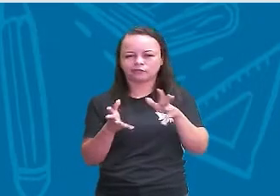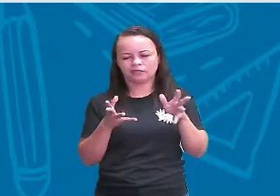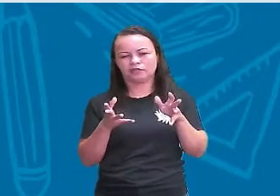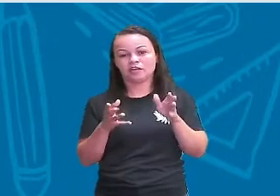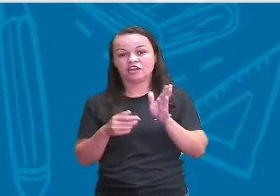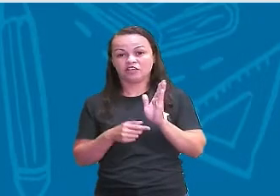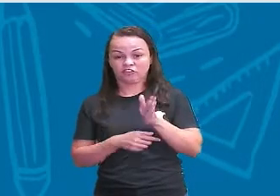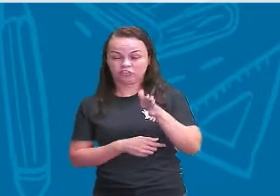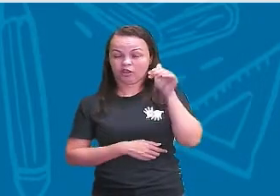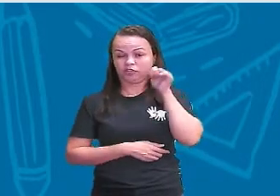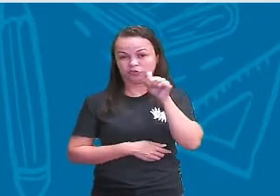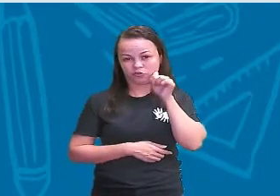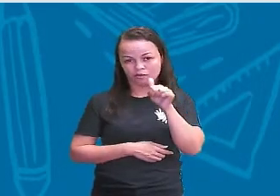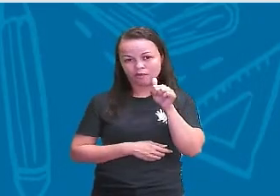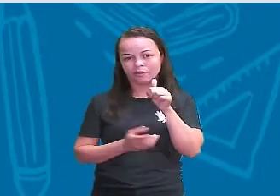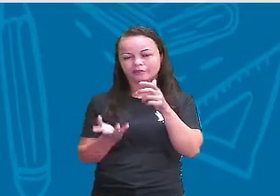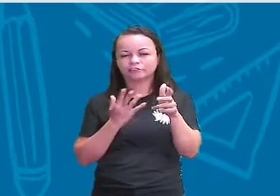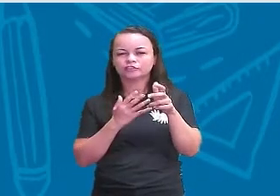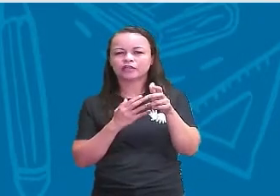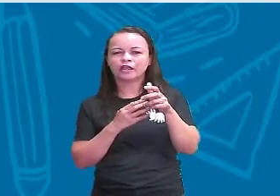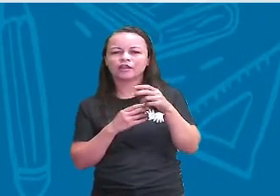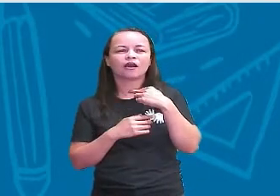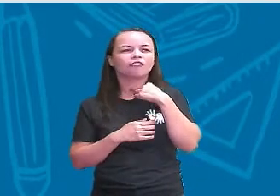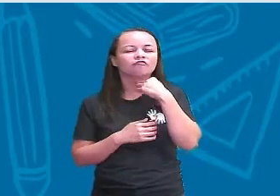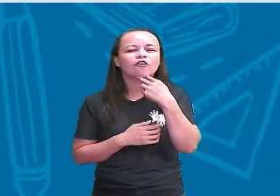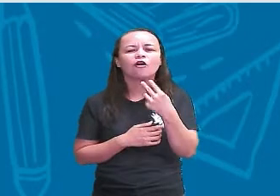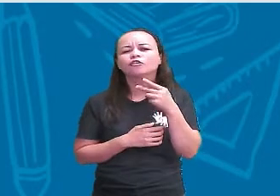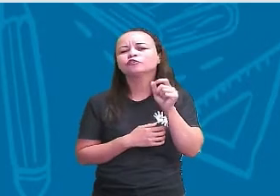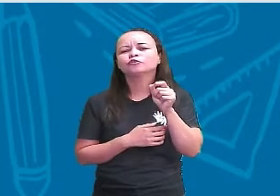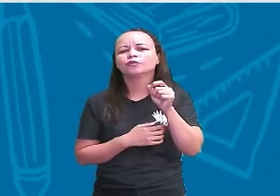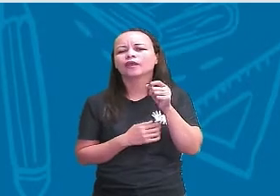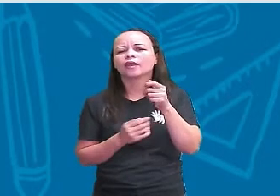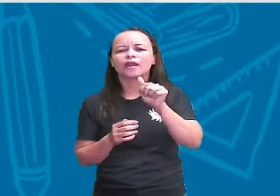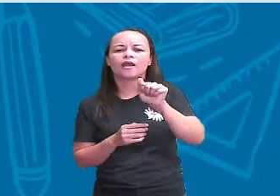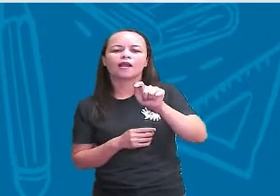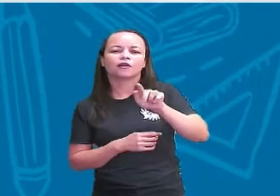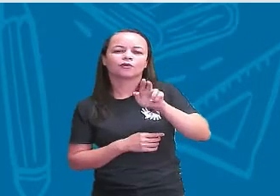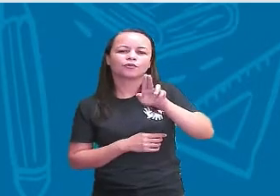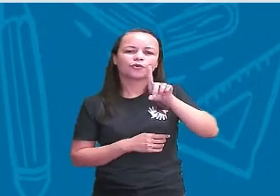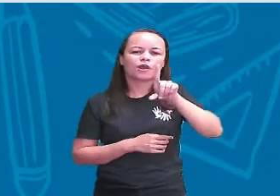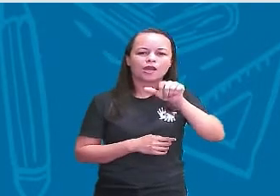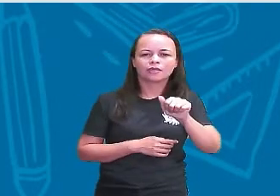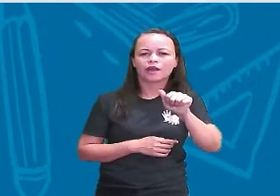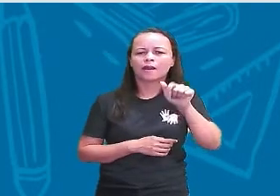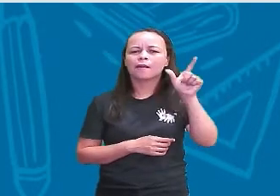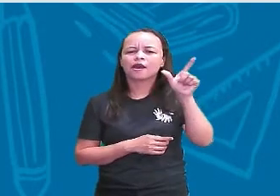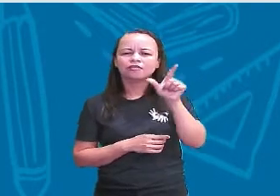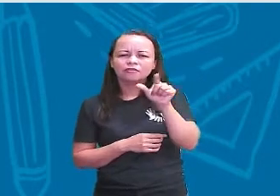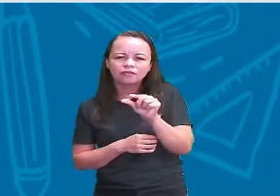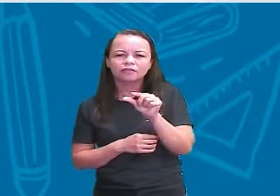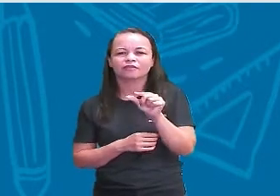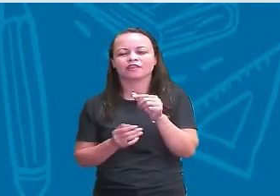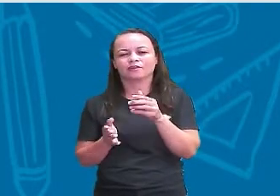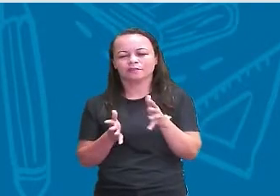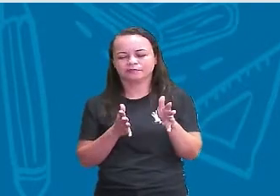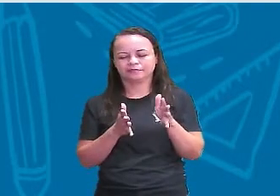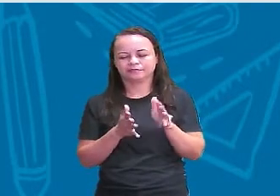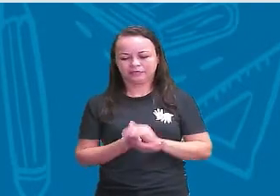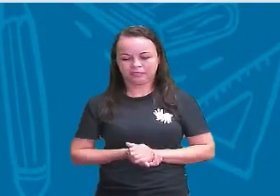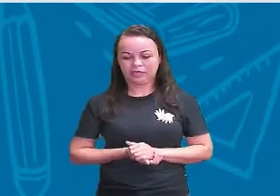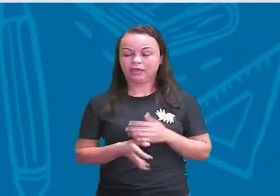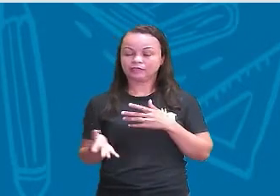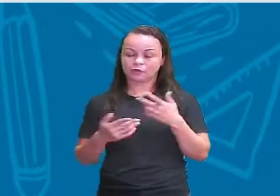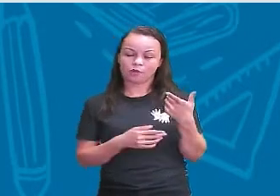as mulheres, por exemplo, elas têm uma voz mais aguda, uma voz mais fina, certo? Então, essa seria